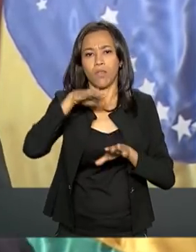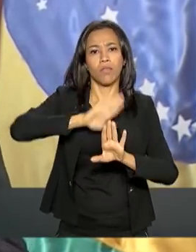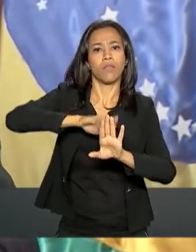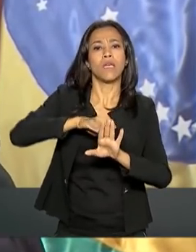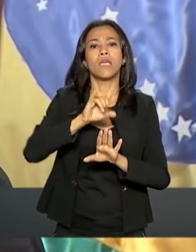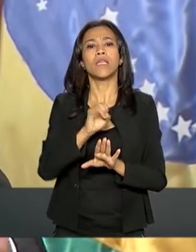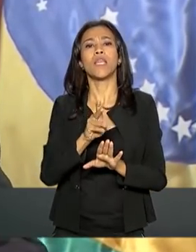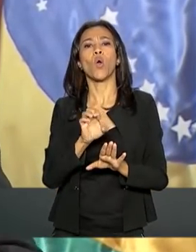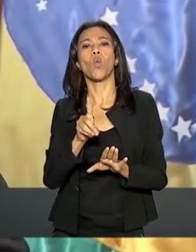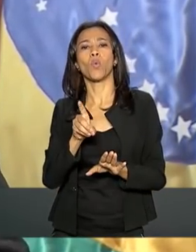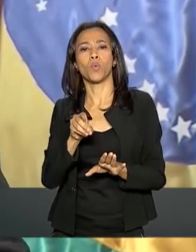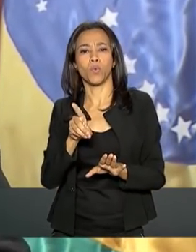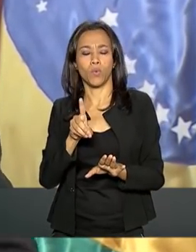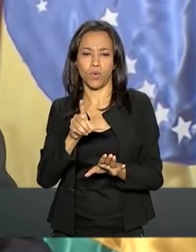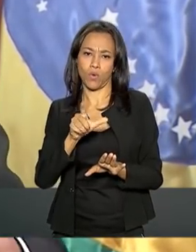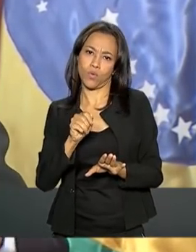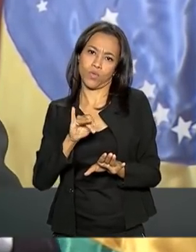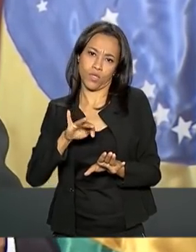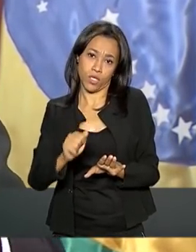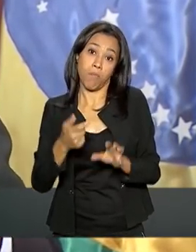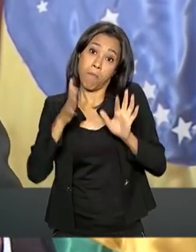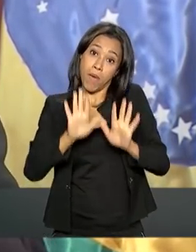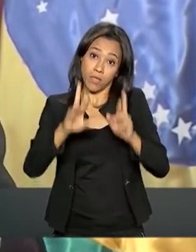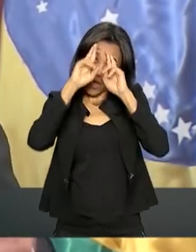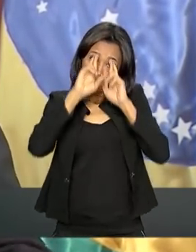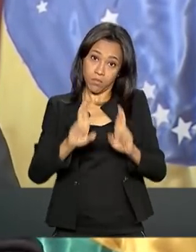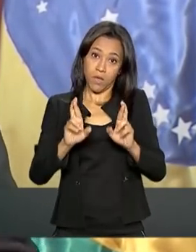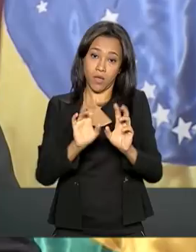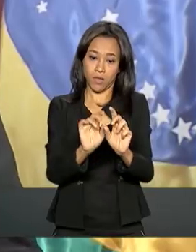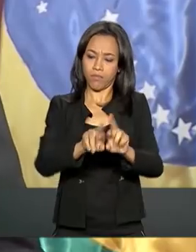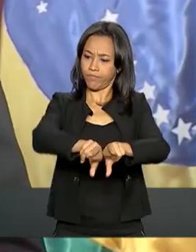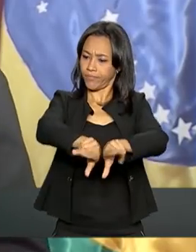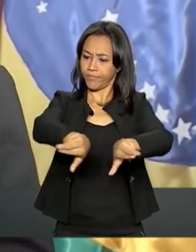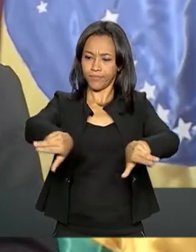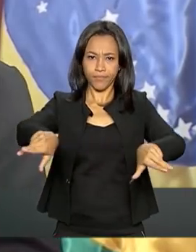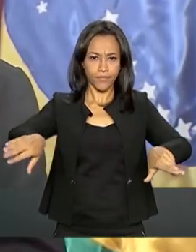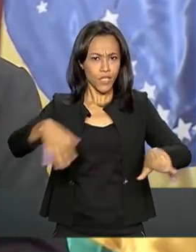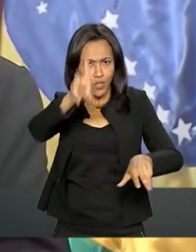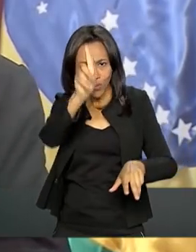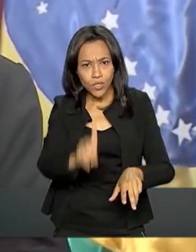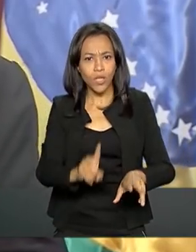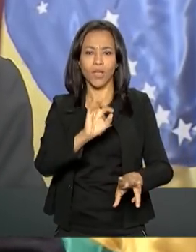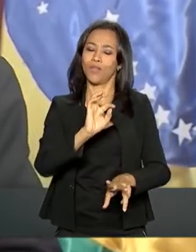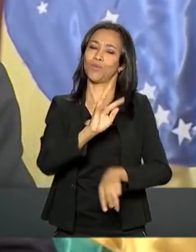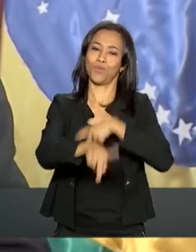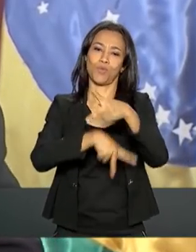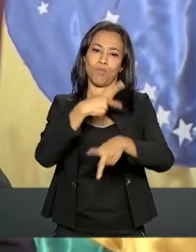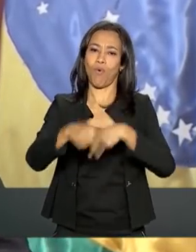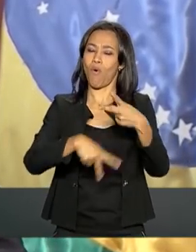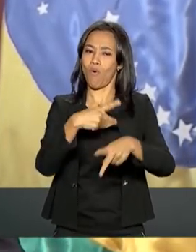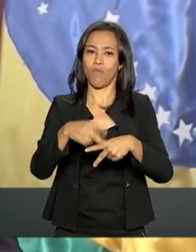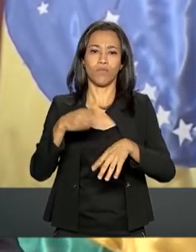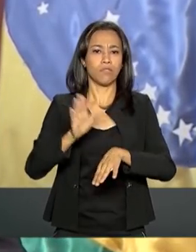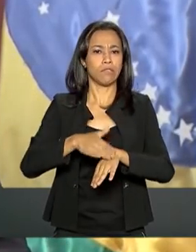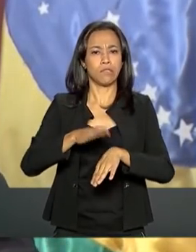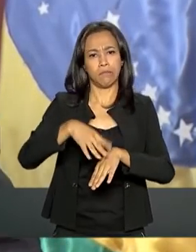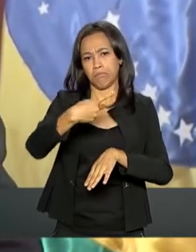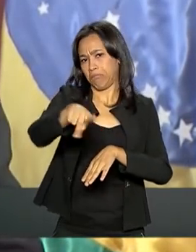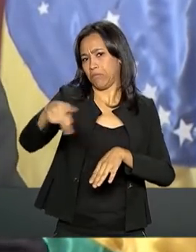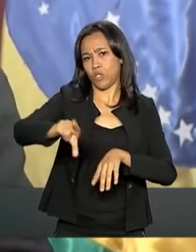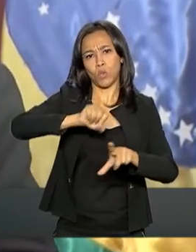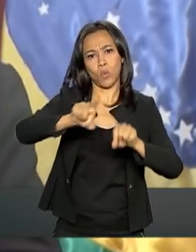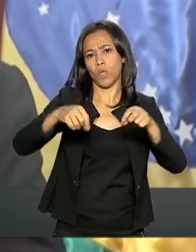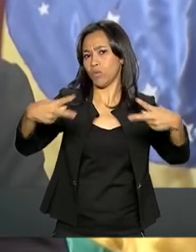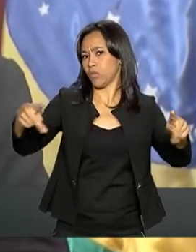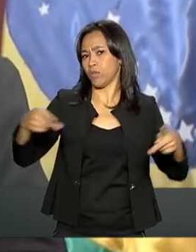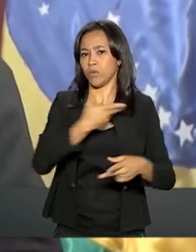A PROSUL respeita e valoriza a diversidade e o direito dos povos para escolher os seus próprios governos. Mas a